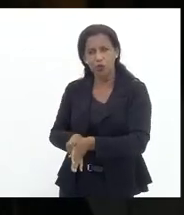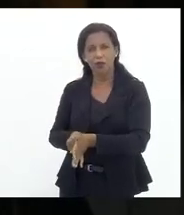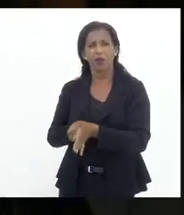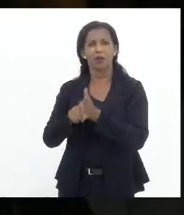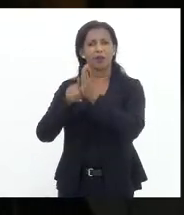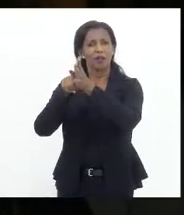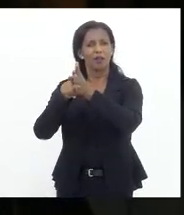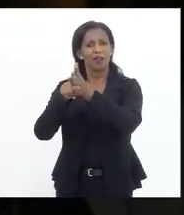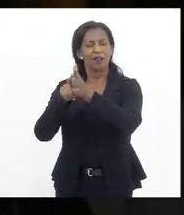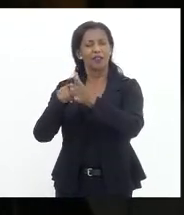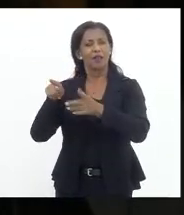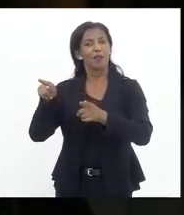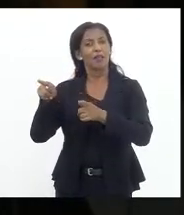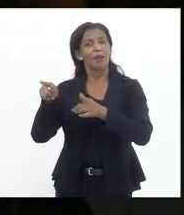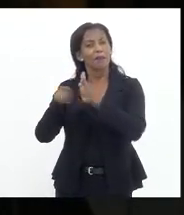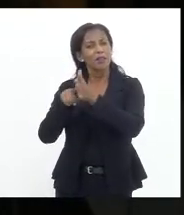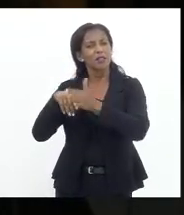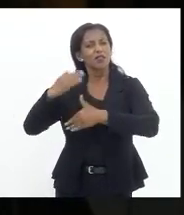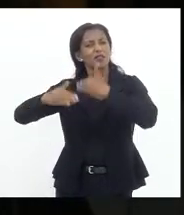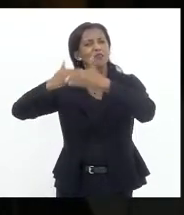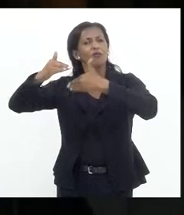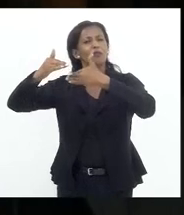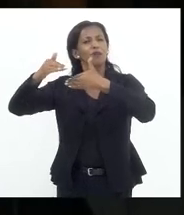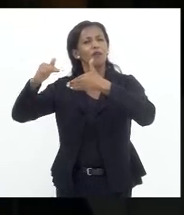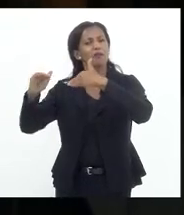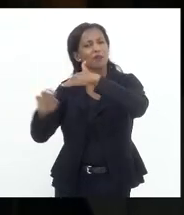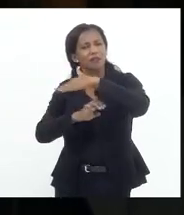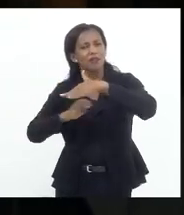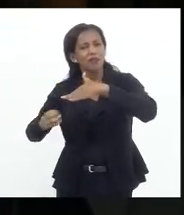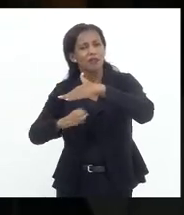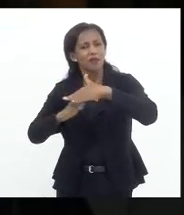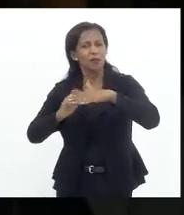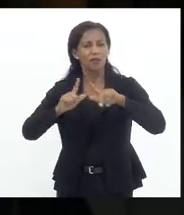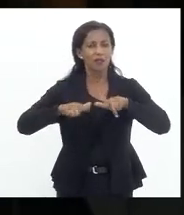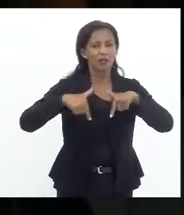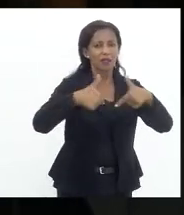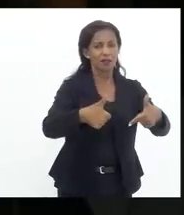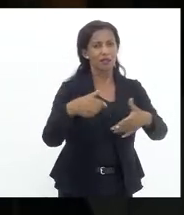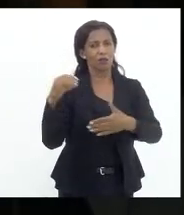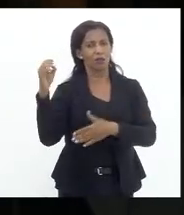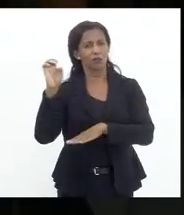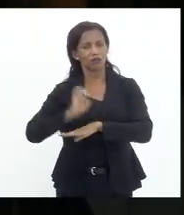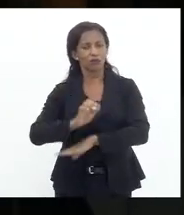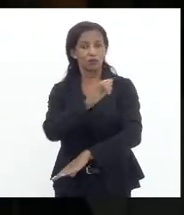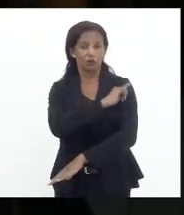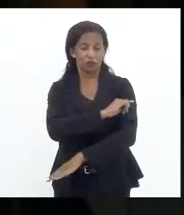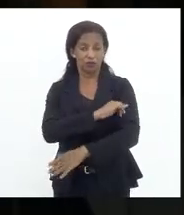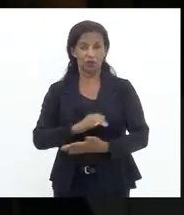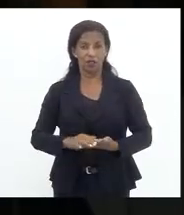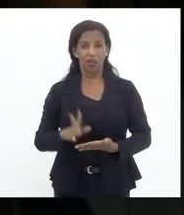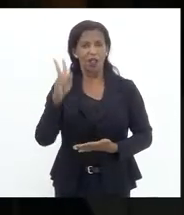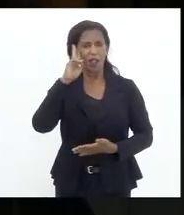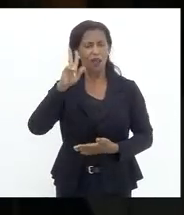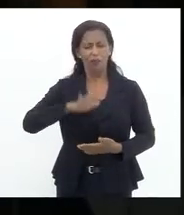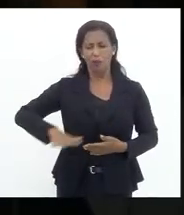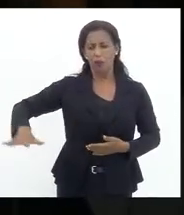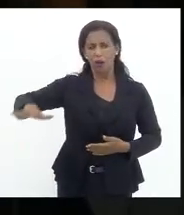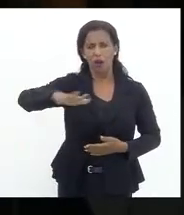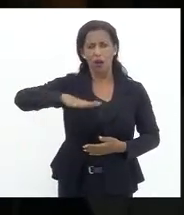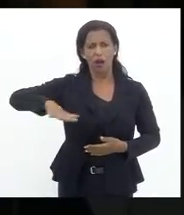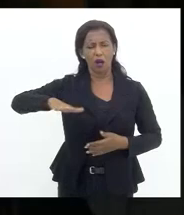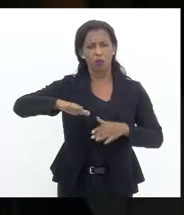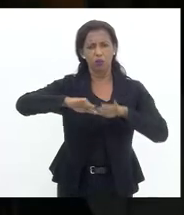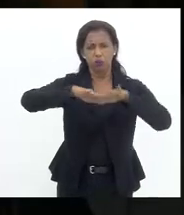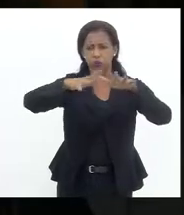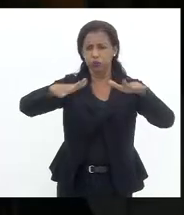os setores de pesquisa e desenvolvimento das empresas em atuação no Rio de Janeiro, Lembro o campo da oceanografia, o campo